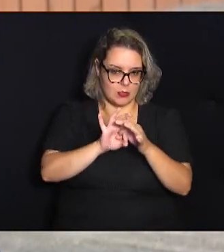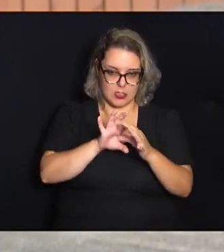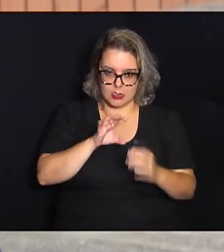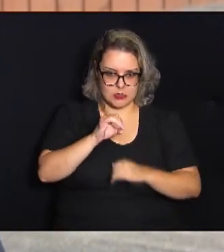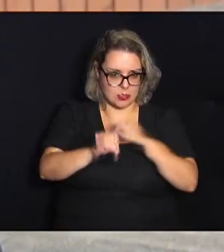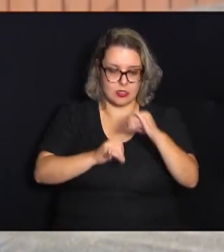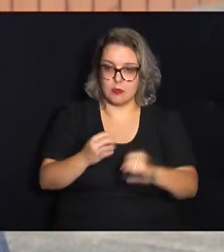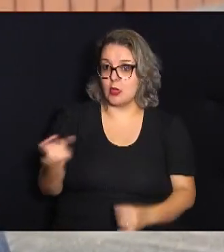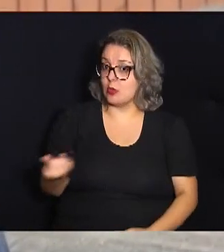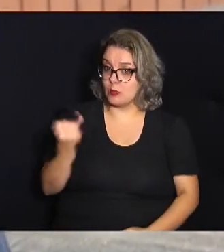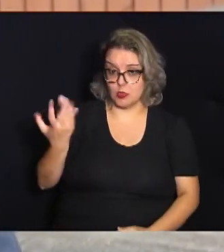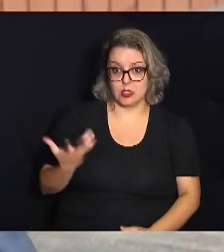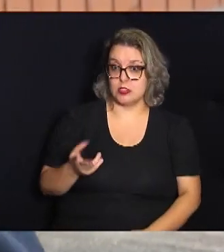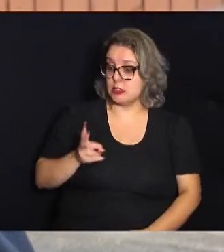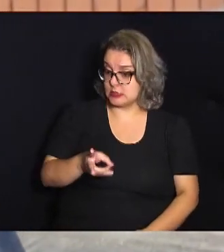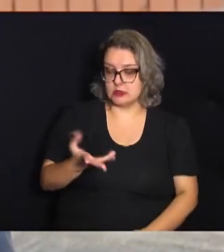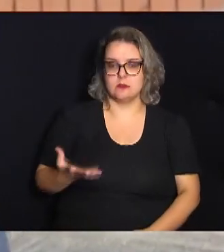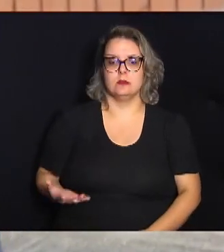para cidades